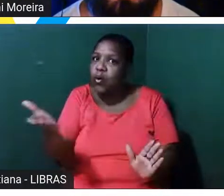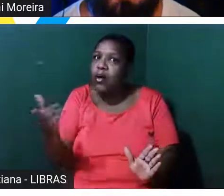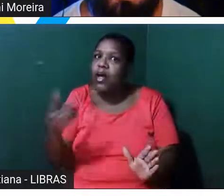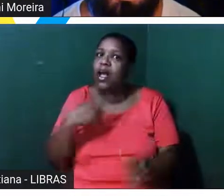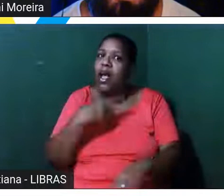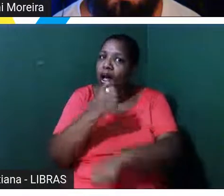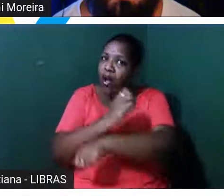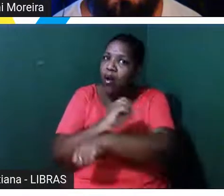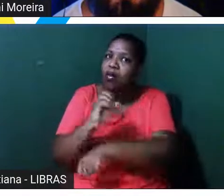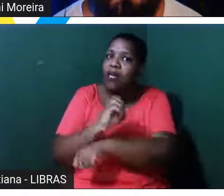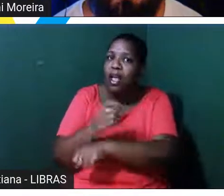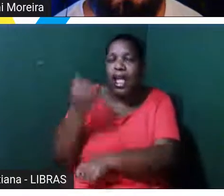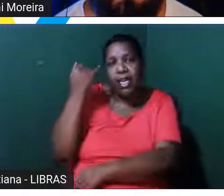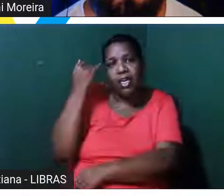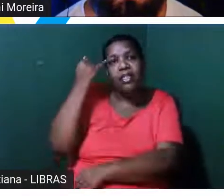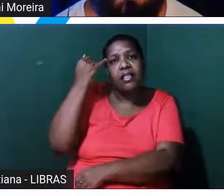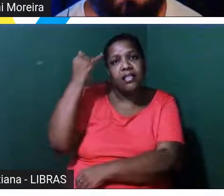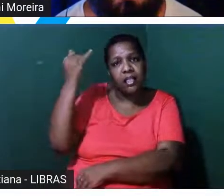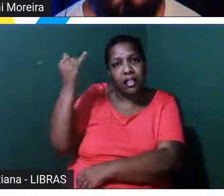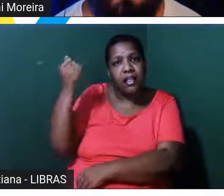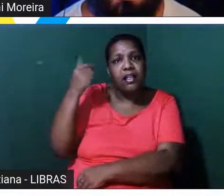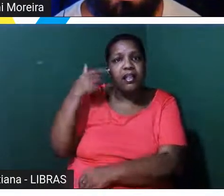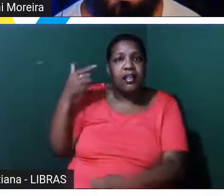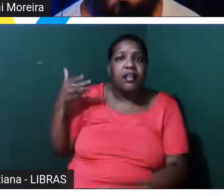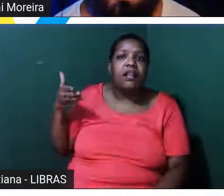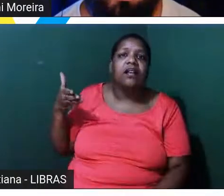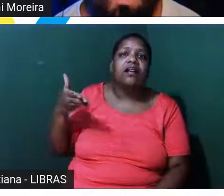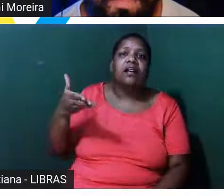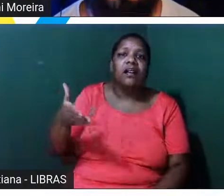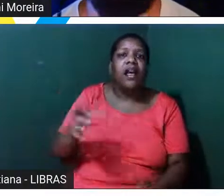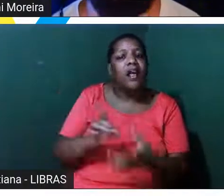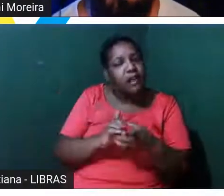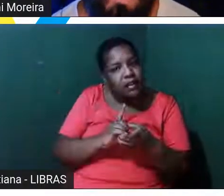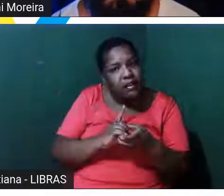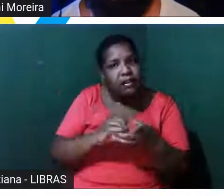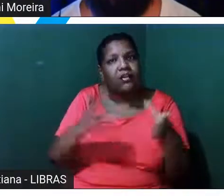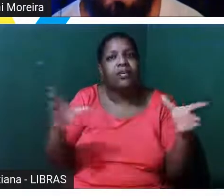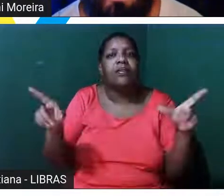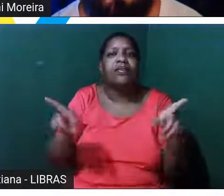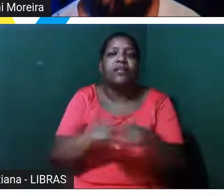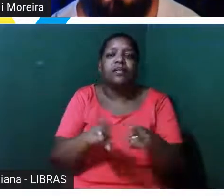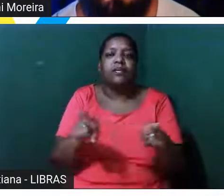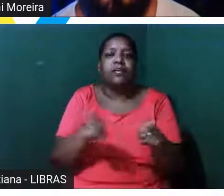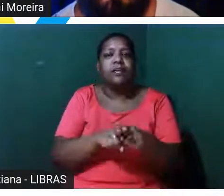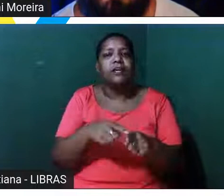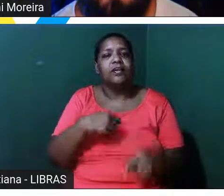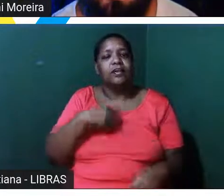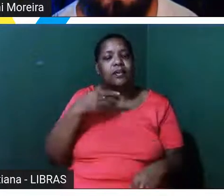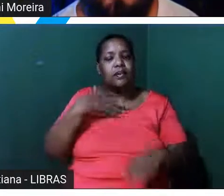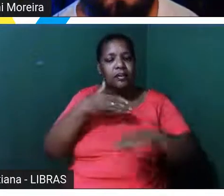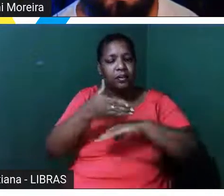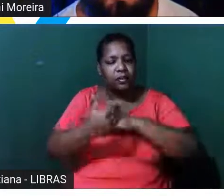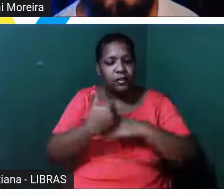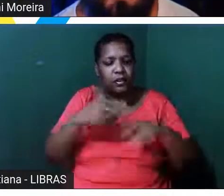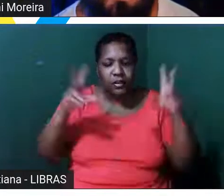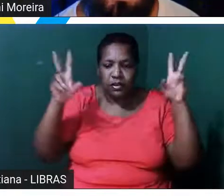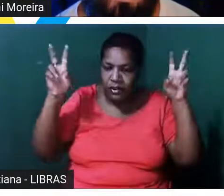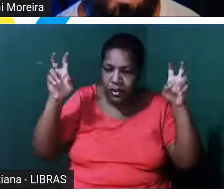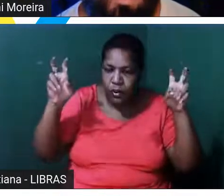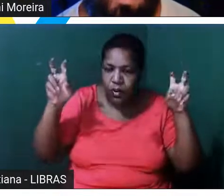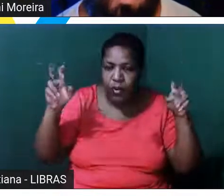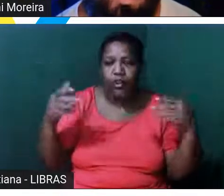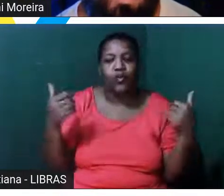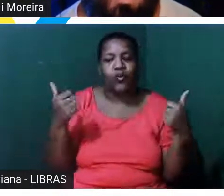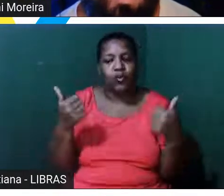oficinas têm intensidade trazer democratização do acesso ao conhecimento né nada mais